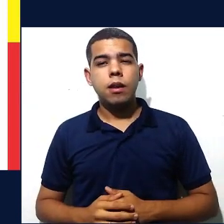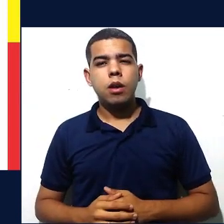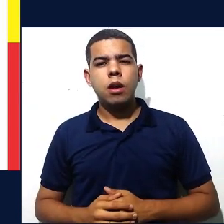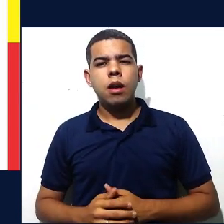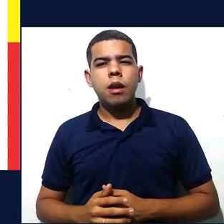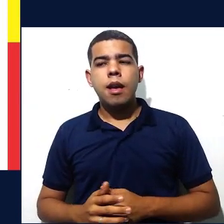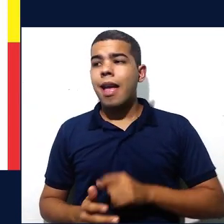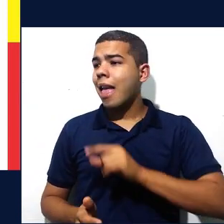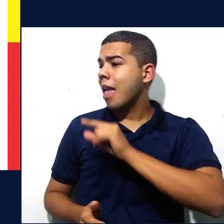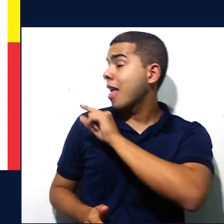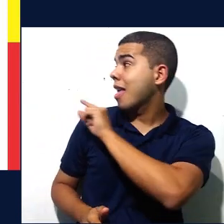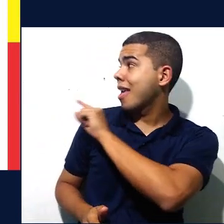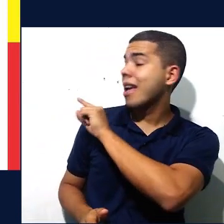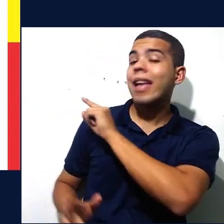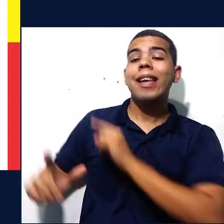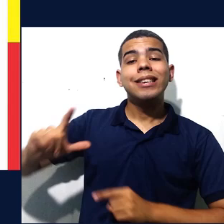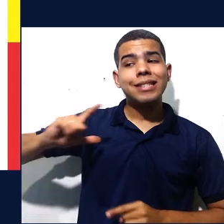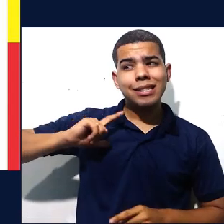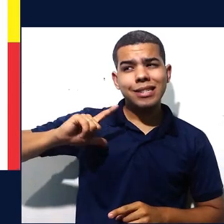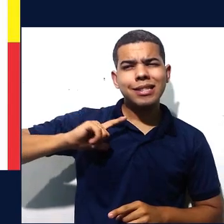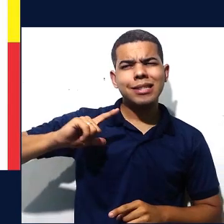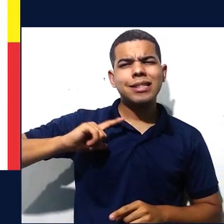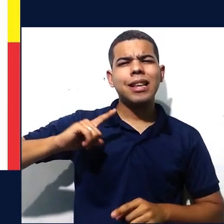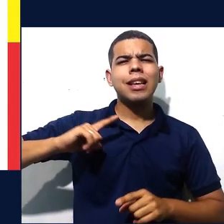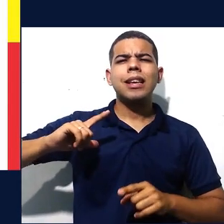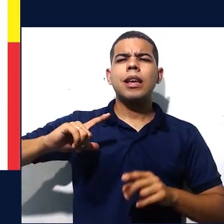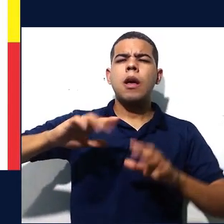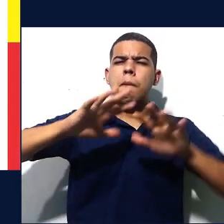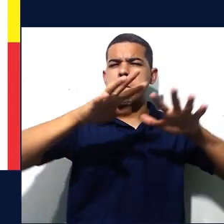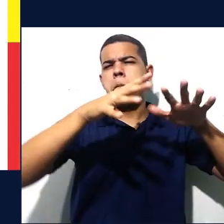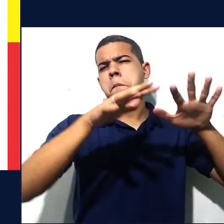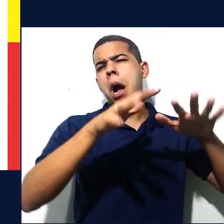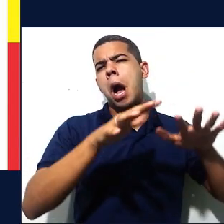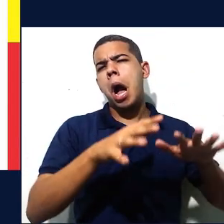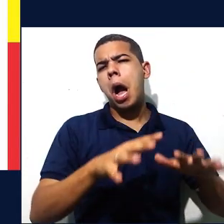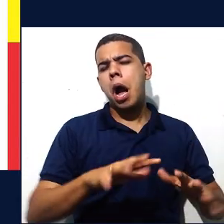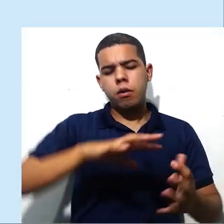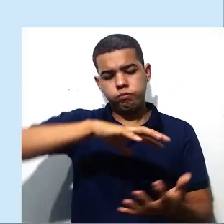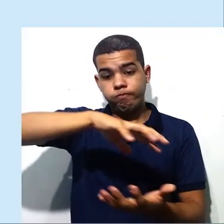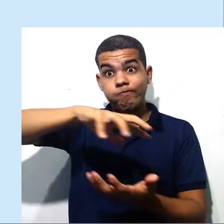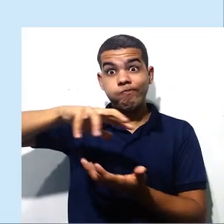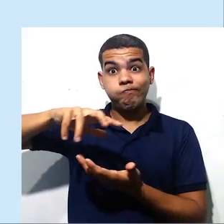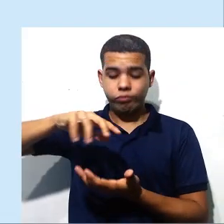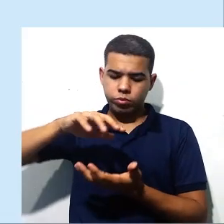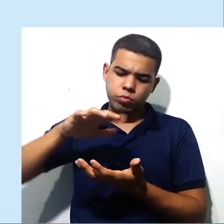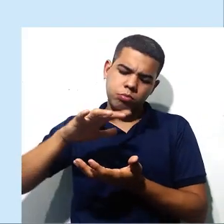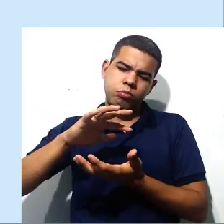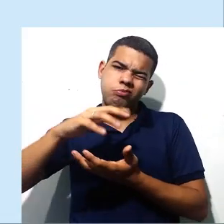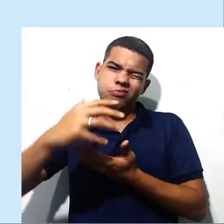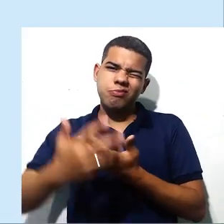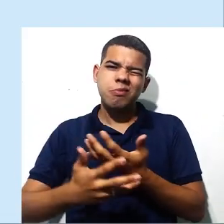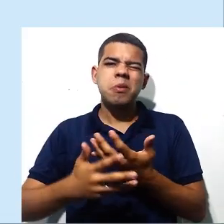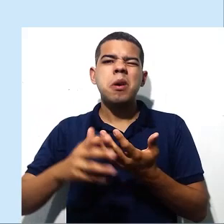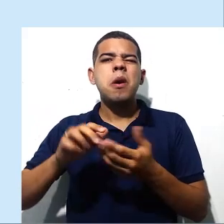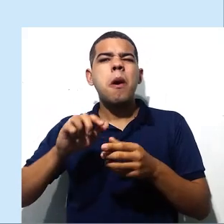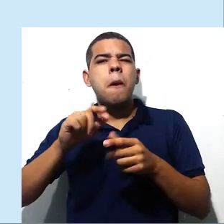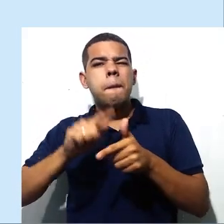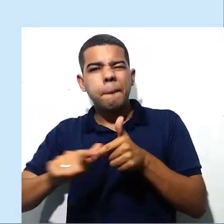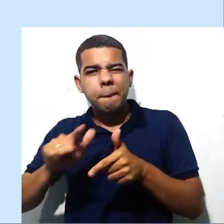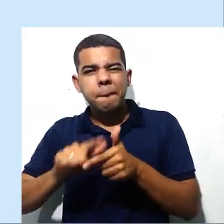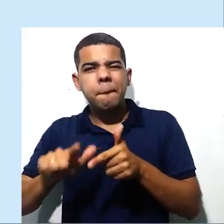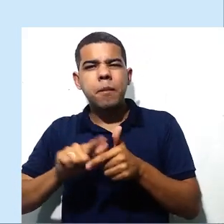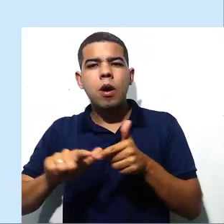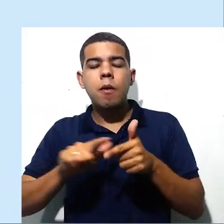daí que vai provocar, né, a destruição da camada de ozônio, fazendo com que a temperatura média